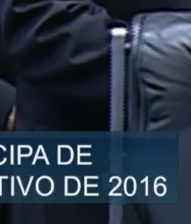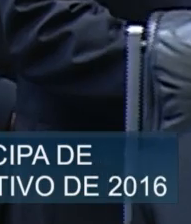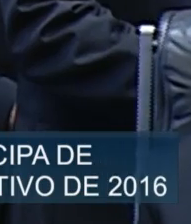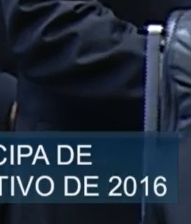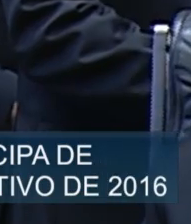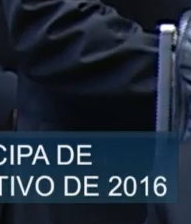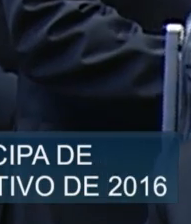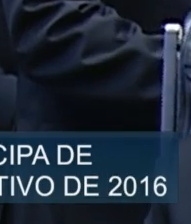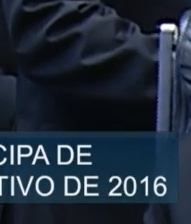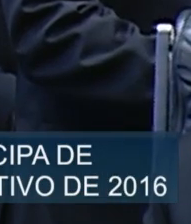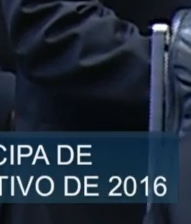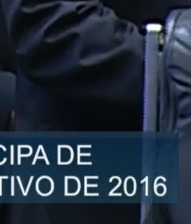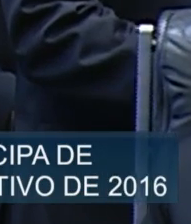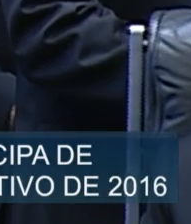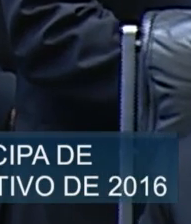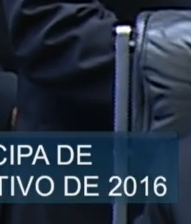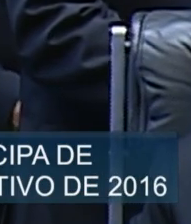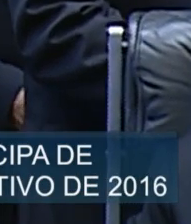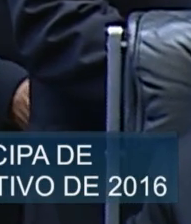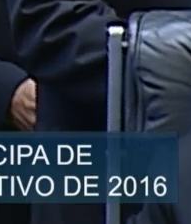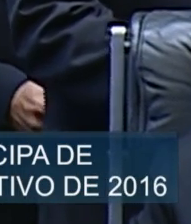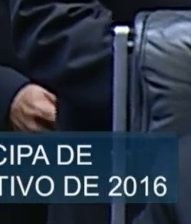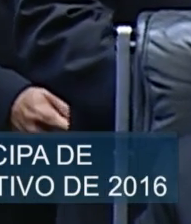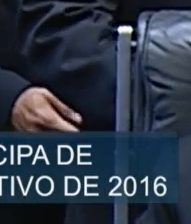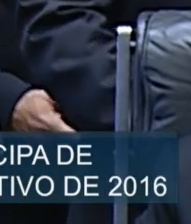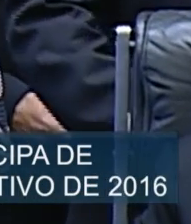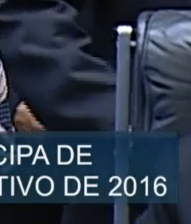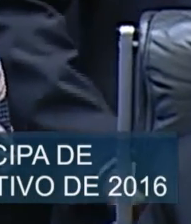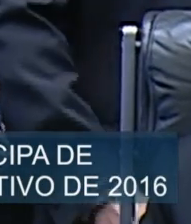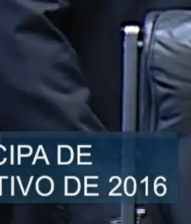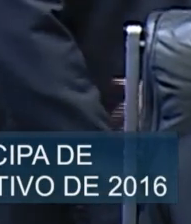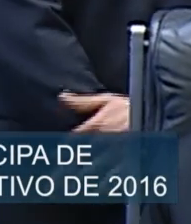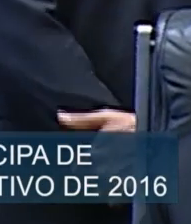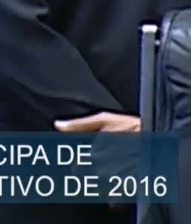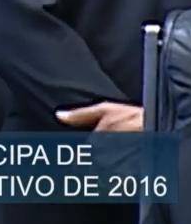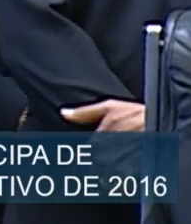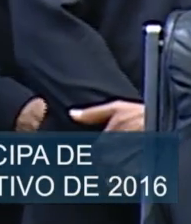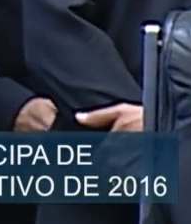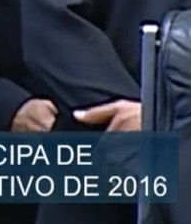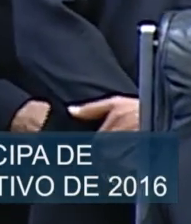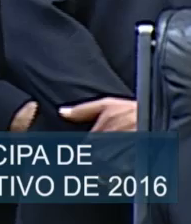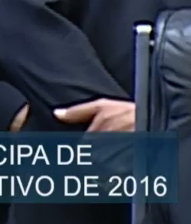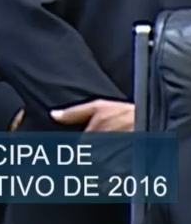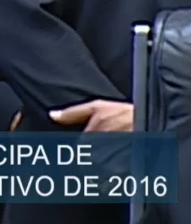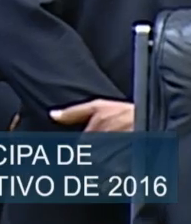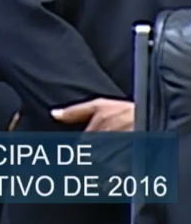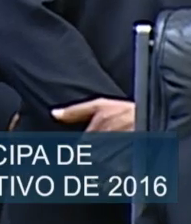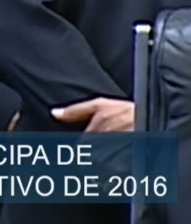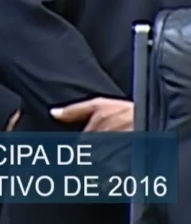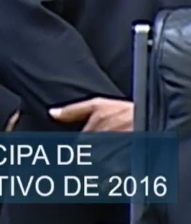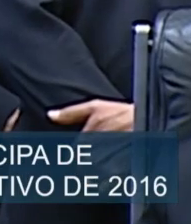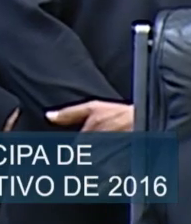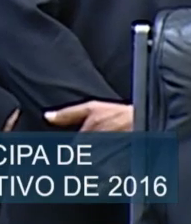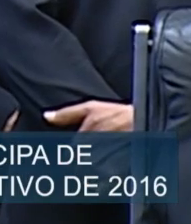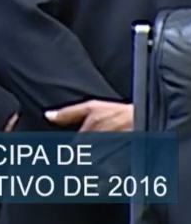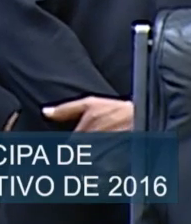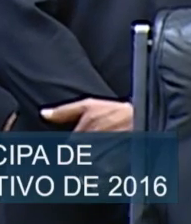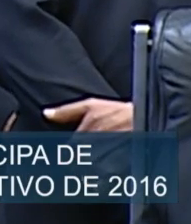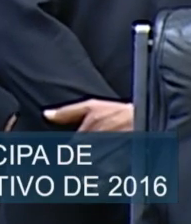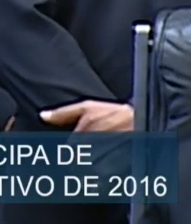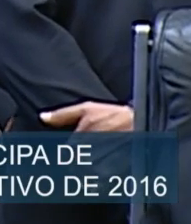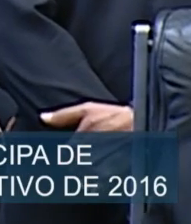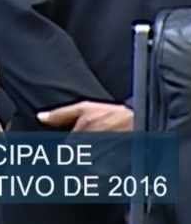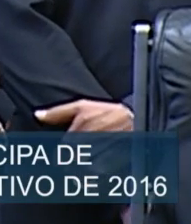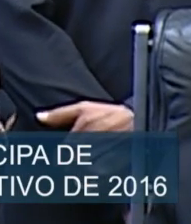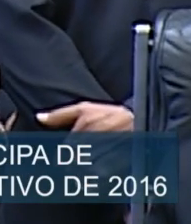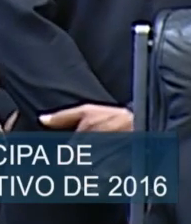equilíbrio fiscal e controle da inflação. Neste ano legislativo, queremos construir, mais uma vez